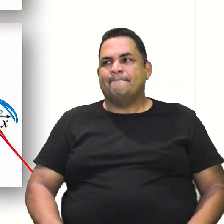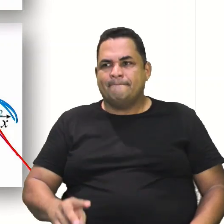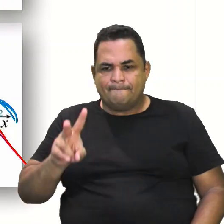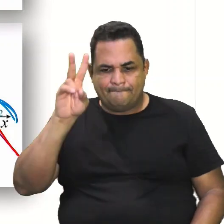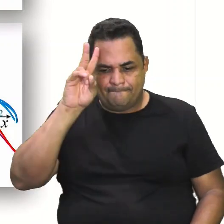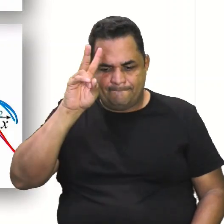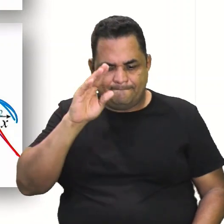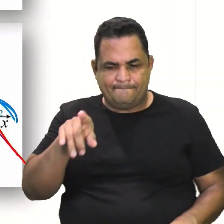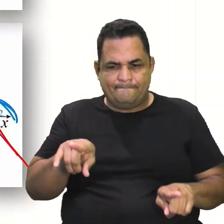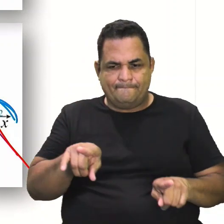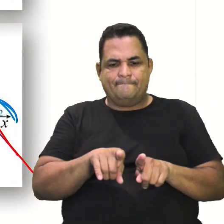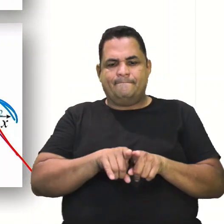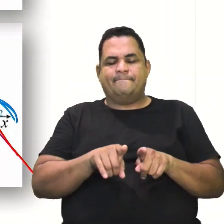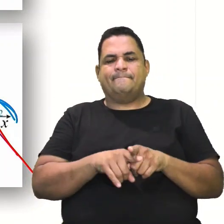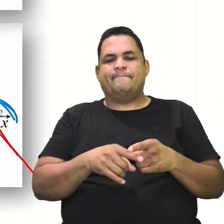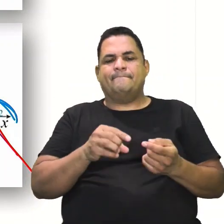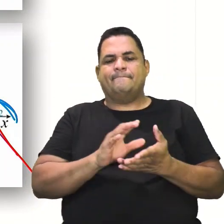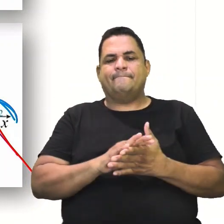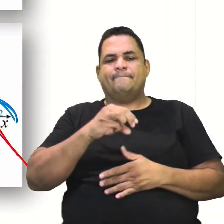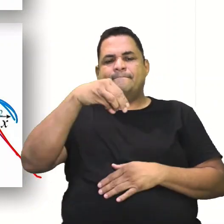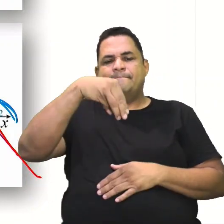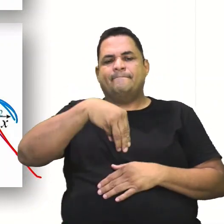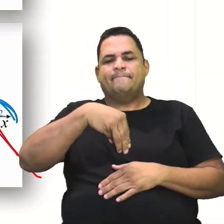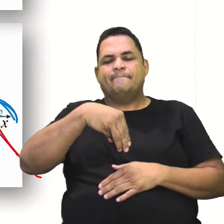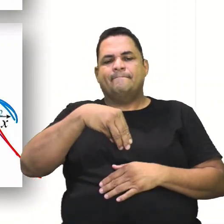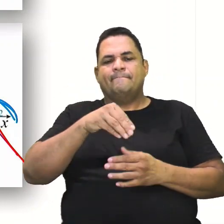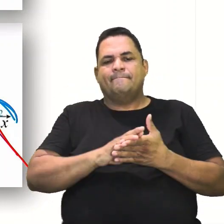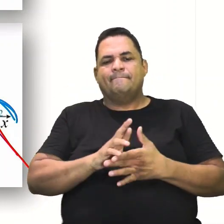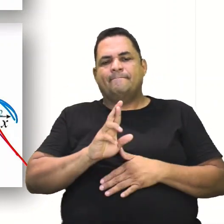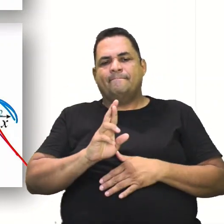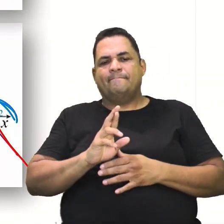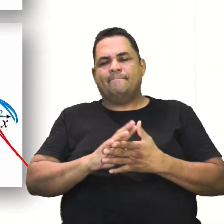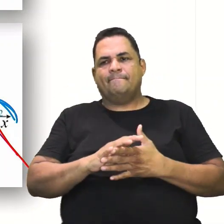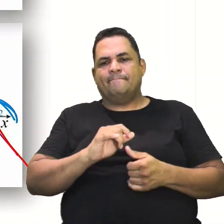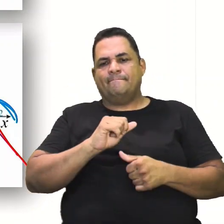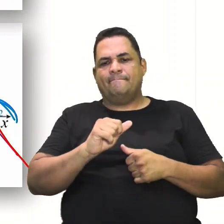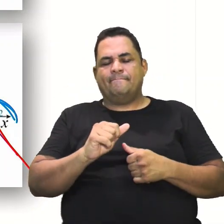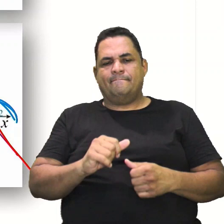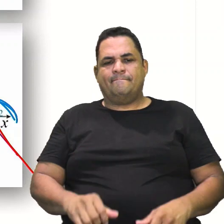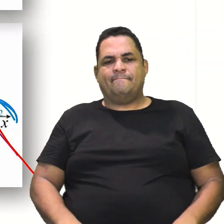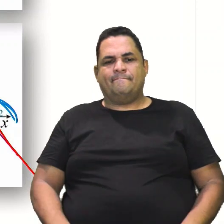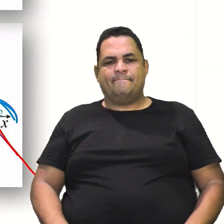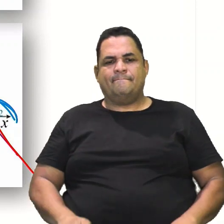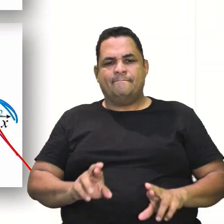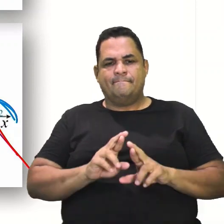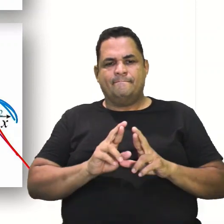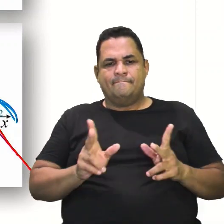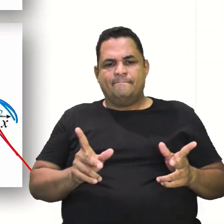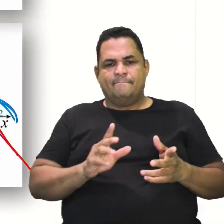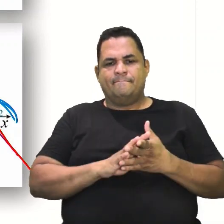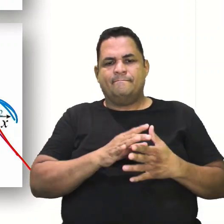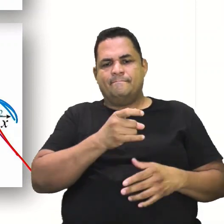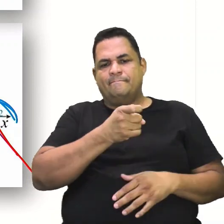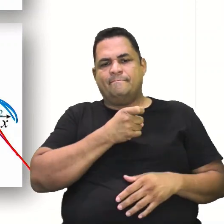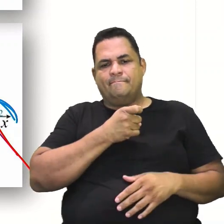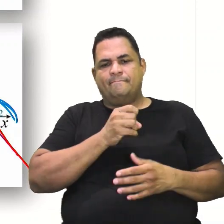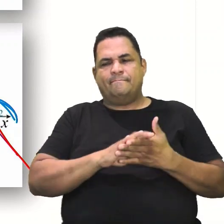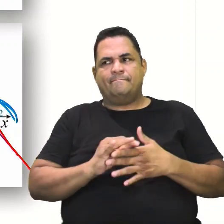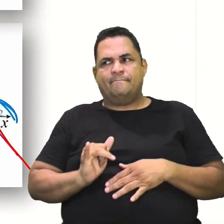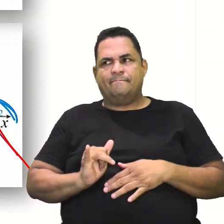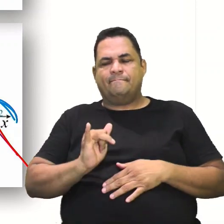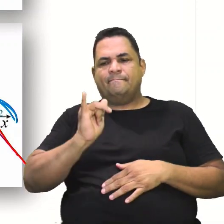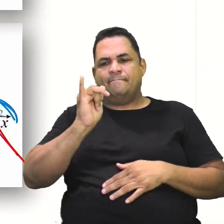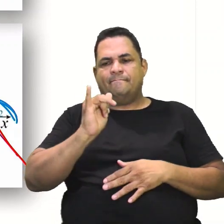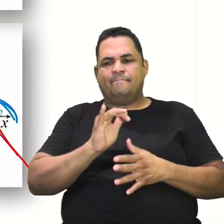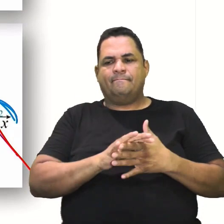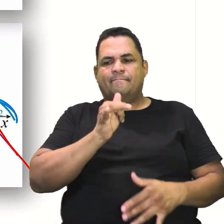que o M também é a razão entre, né, a variação de Y e a variação de X. Isso. Pega da outra aula, já complementa aqui.